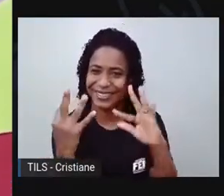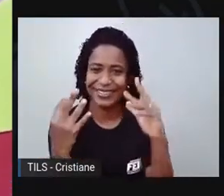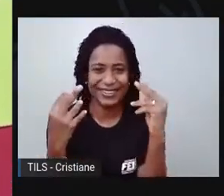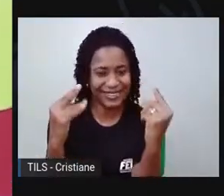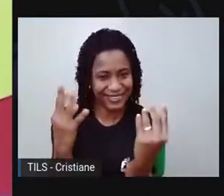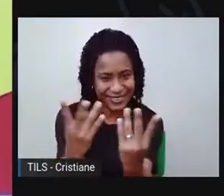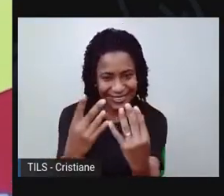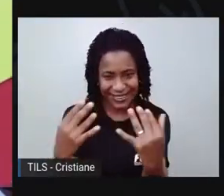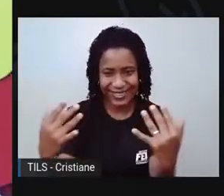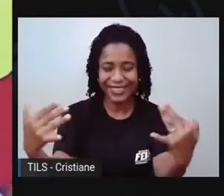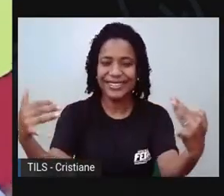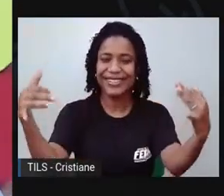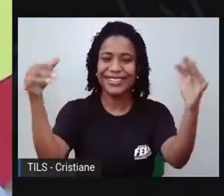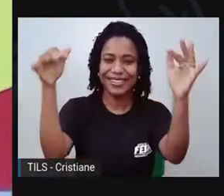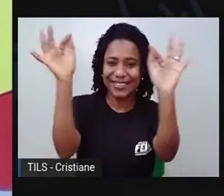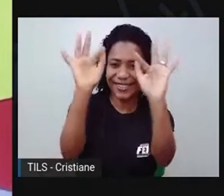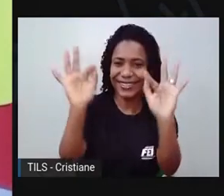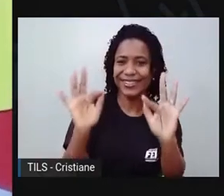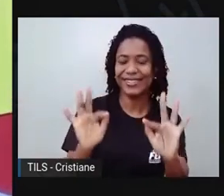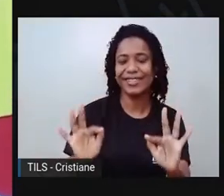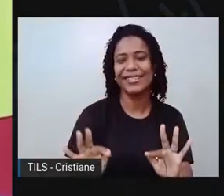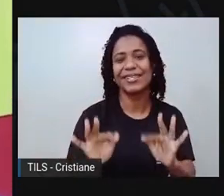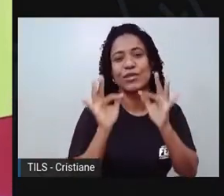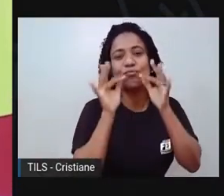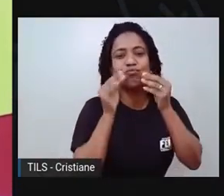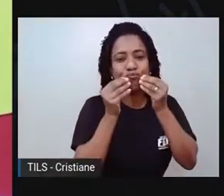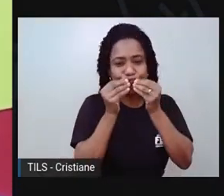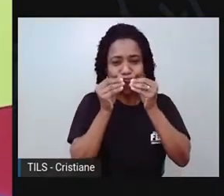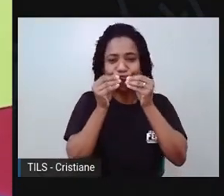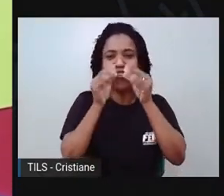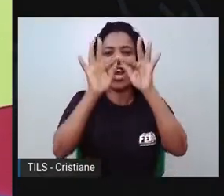está feliz, mande um beijo para mim.